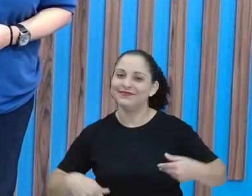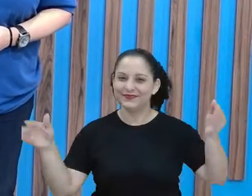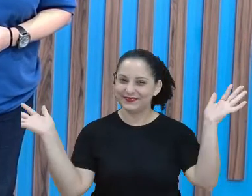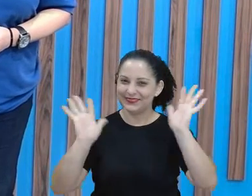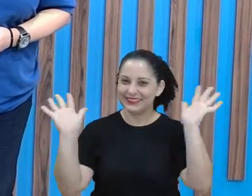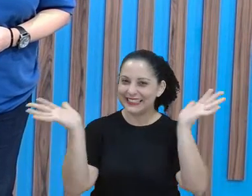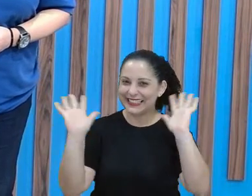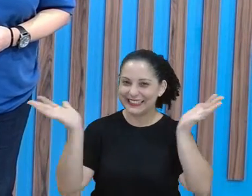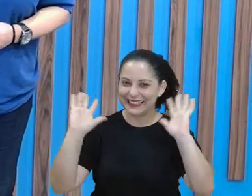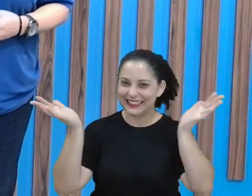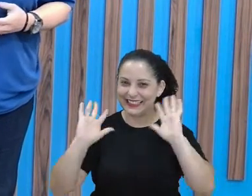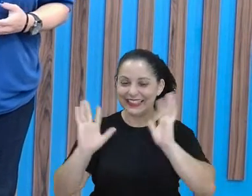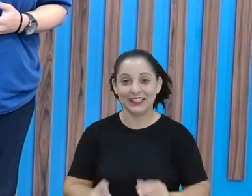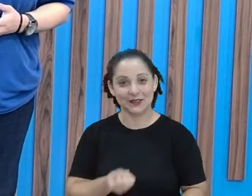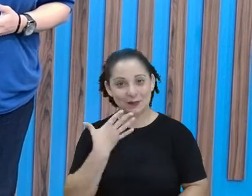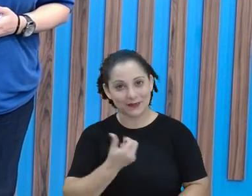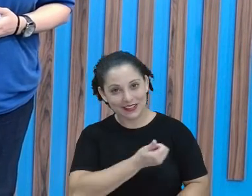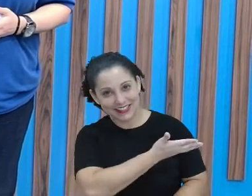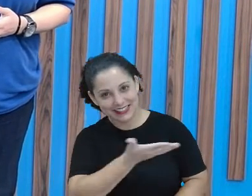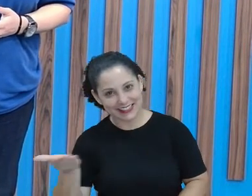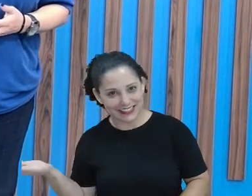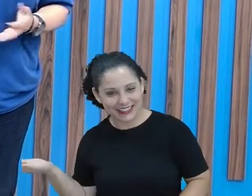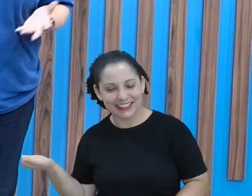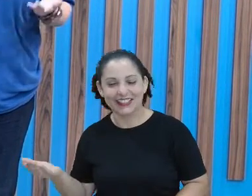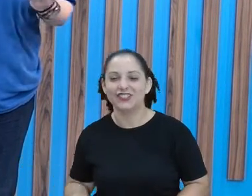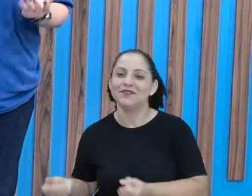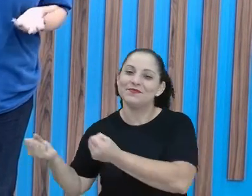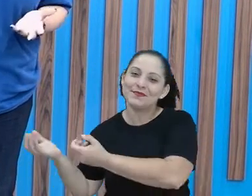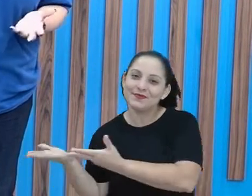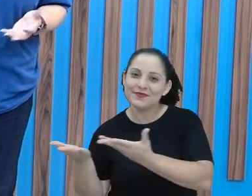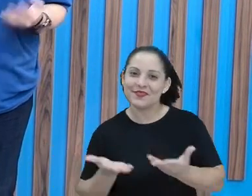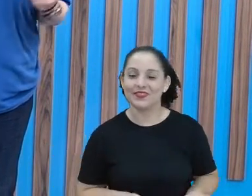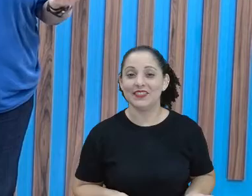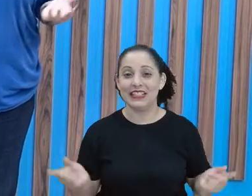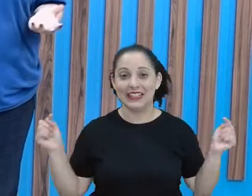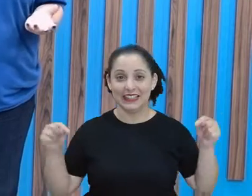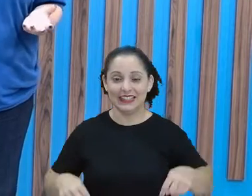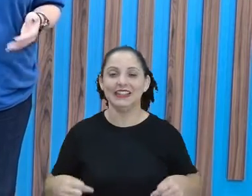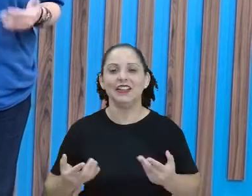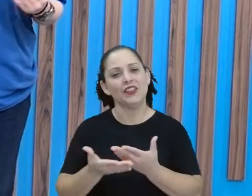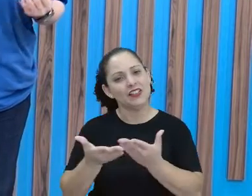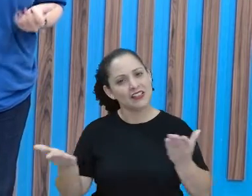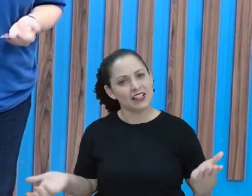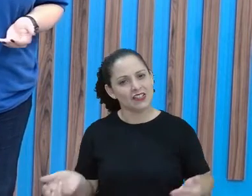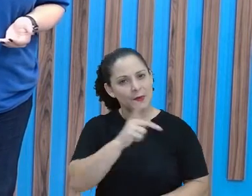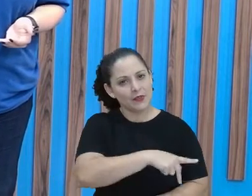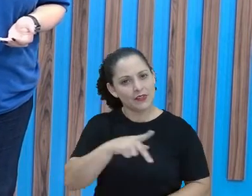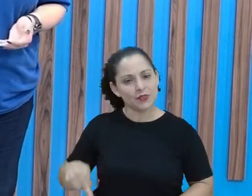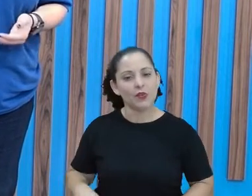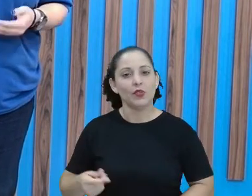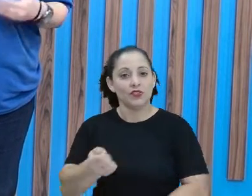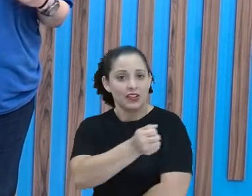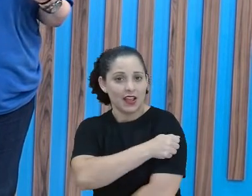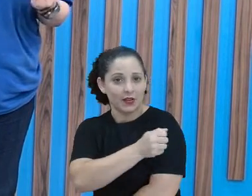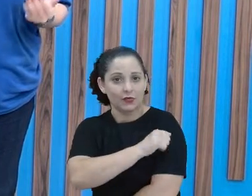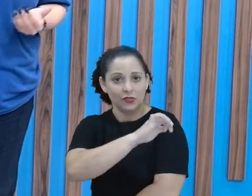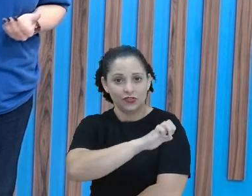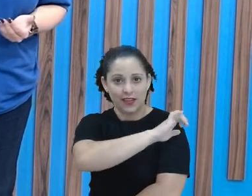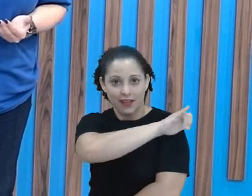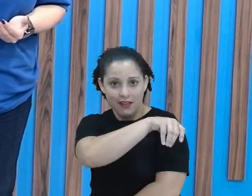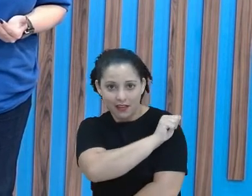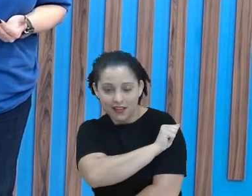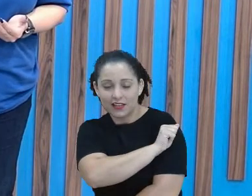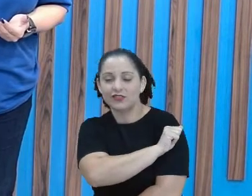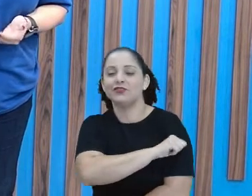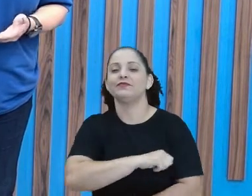Oi, gente! Tudo bem com vocês? Sejam todos bem-vindos, professores e estudantes da EJA, né, da Educação de